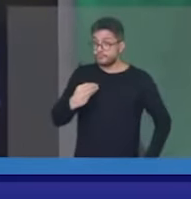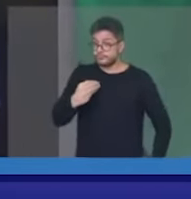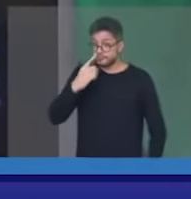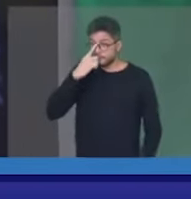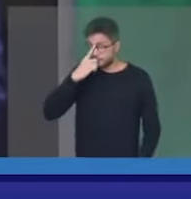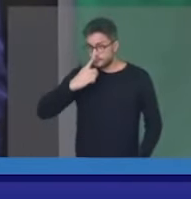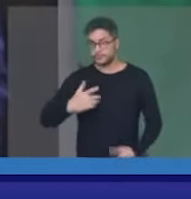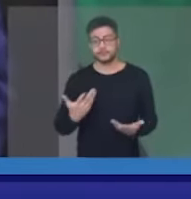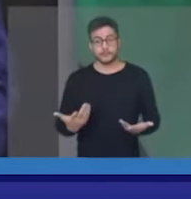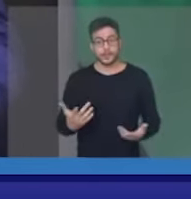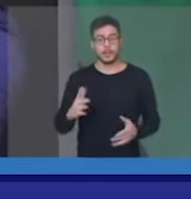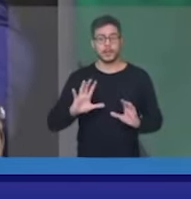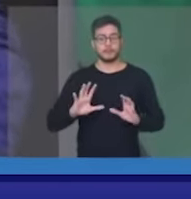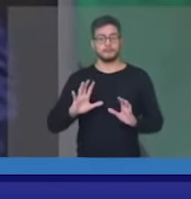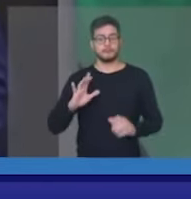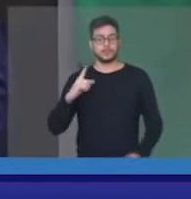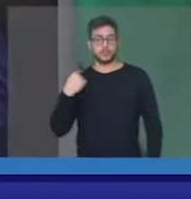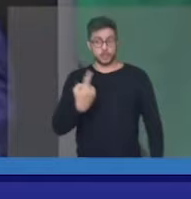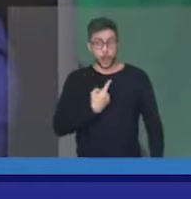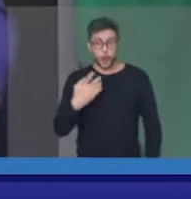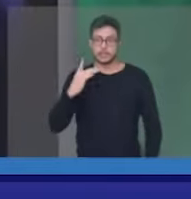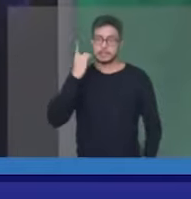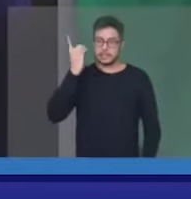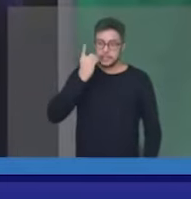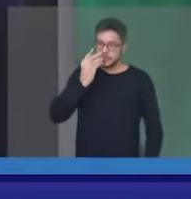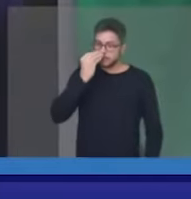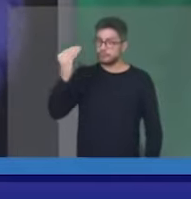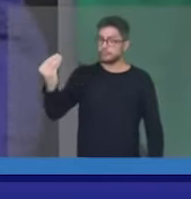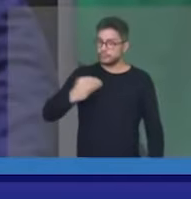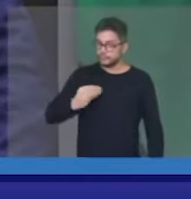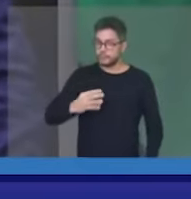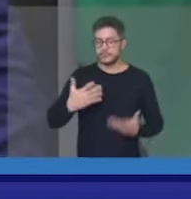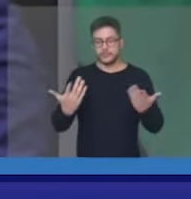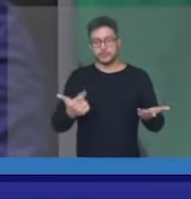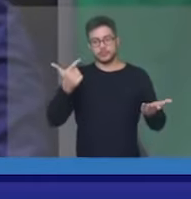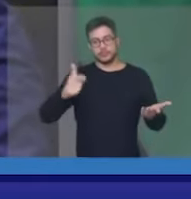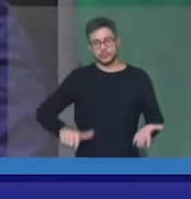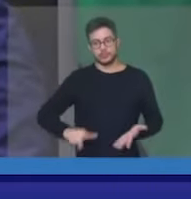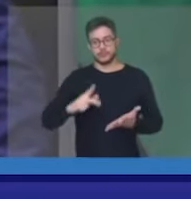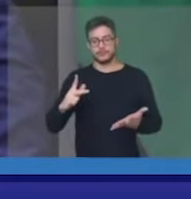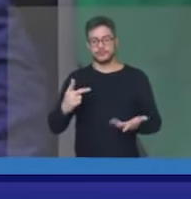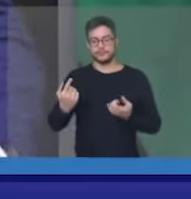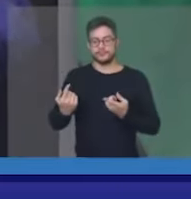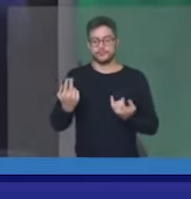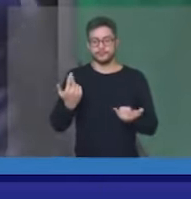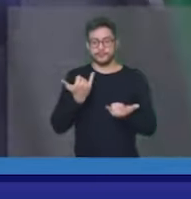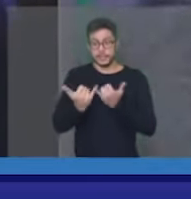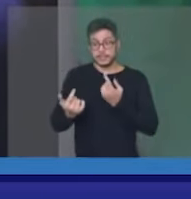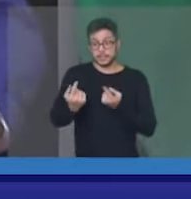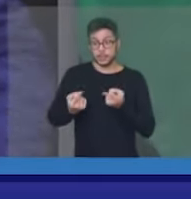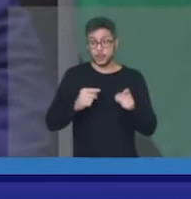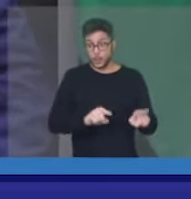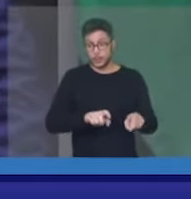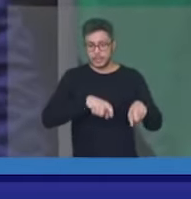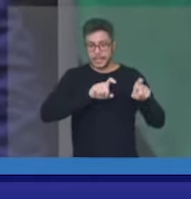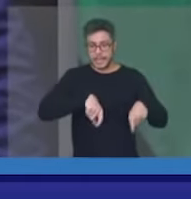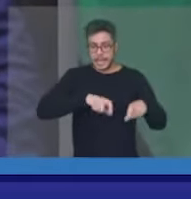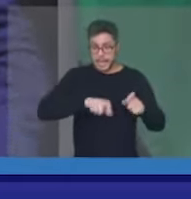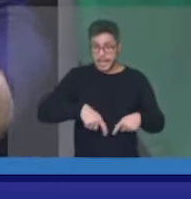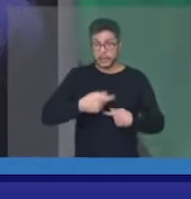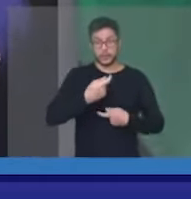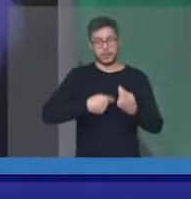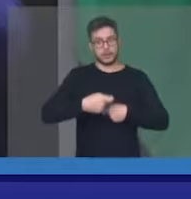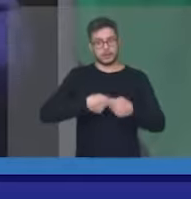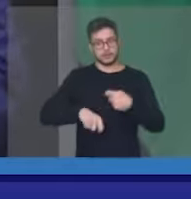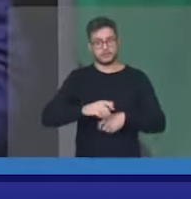os deputados federais e novamente apunhala O agronegócio pelas costas sete bilhões de reais que